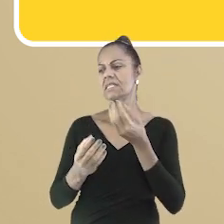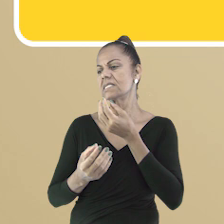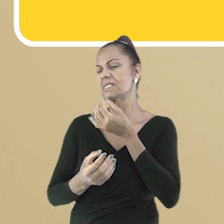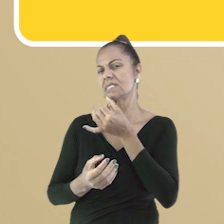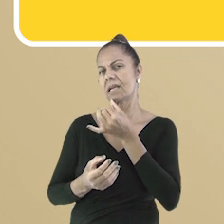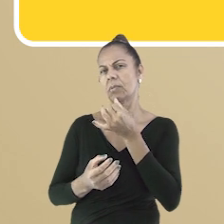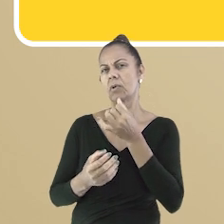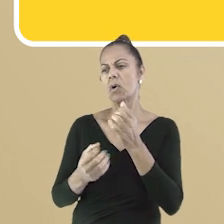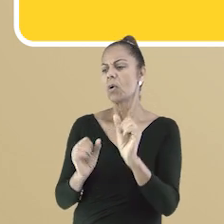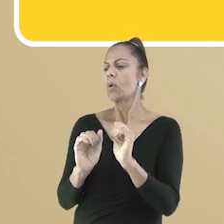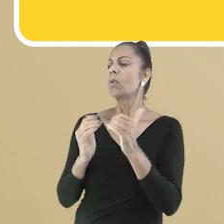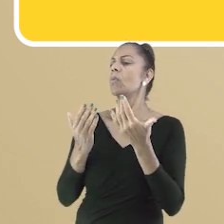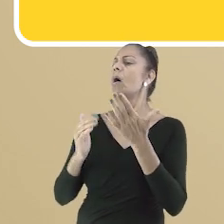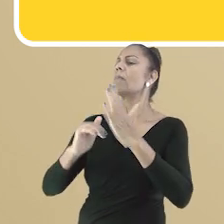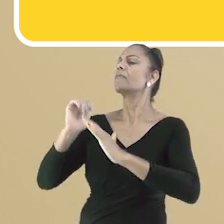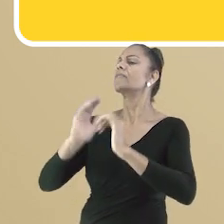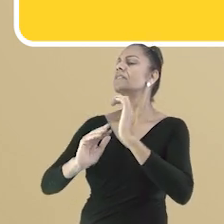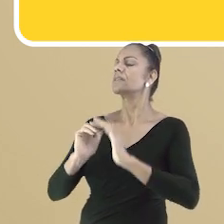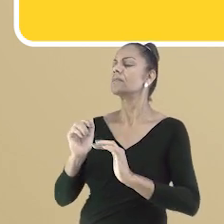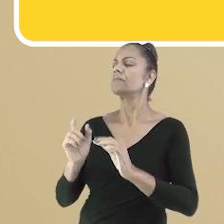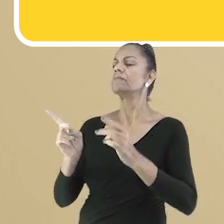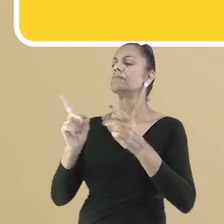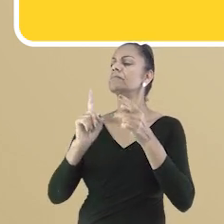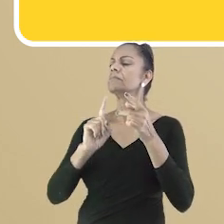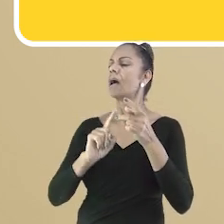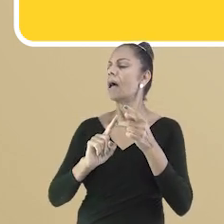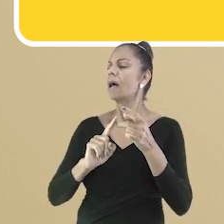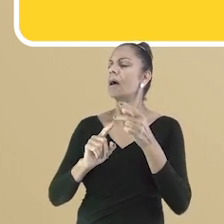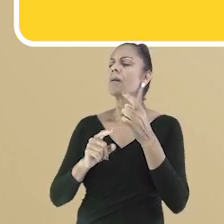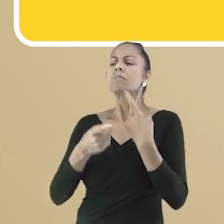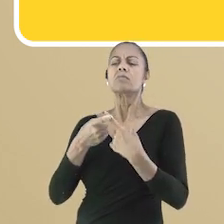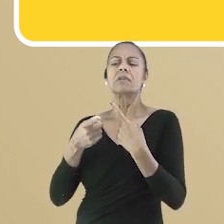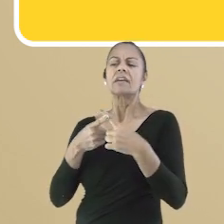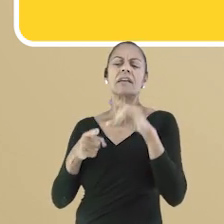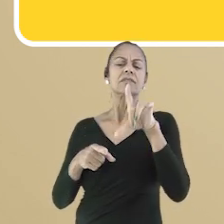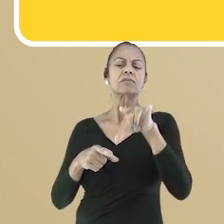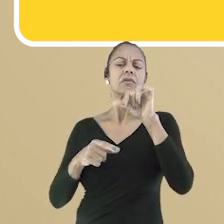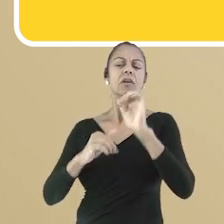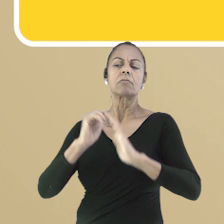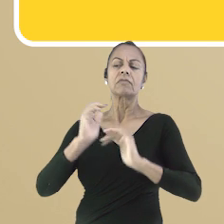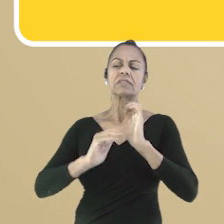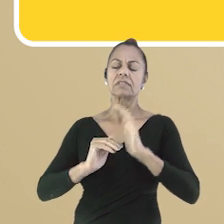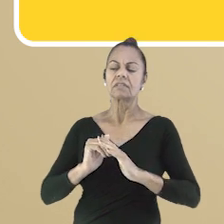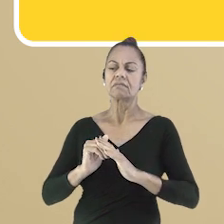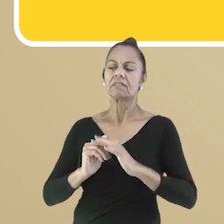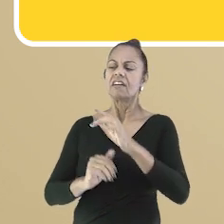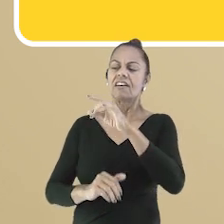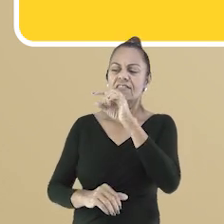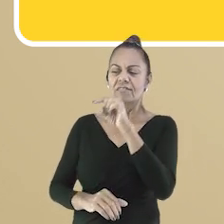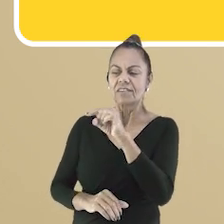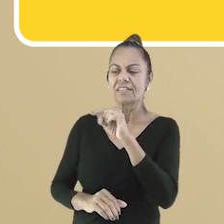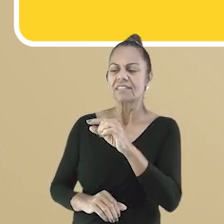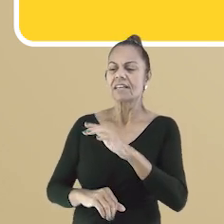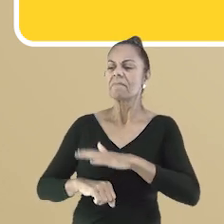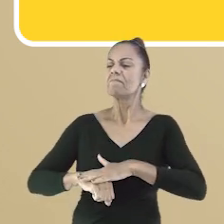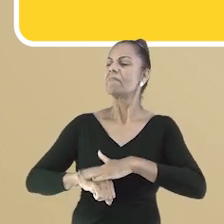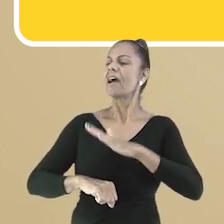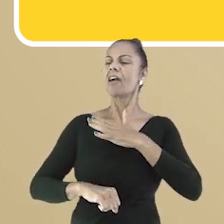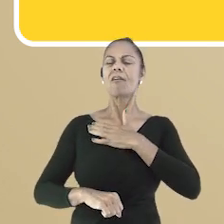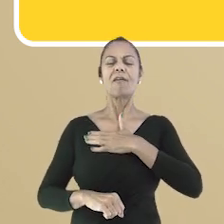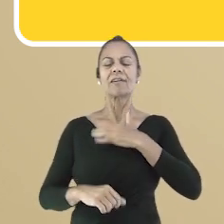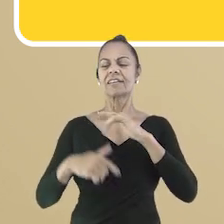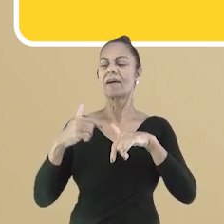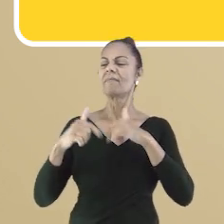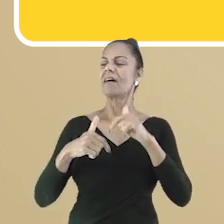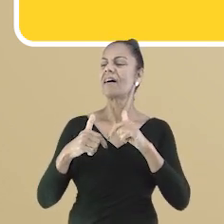perguntas-chave para ajudar na sua entrevista, como: qual a sua profissão? Por que escolheu exercer essa